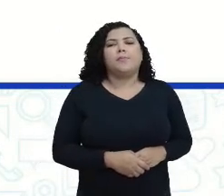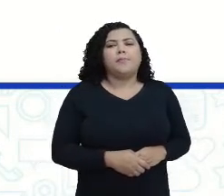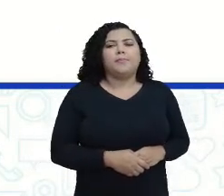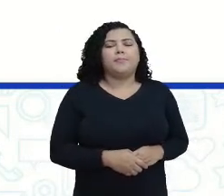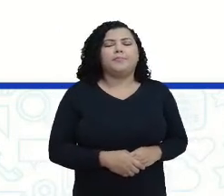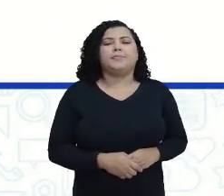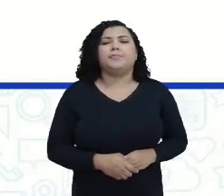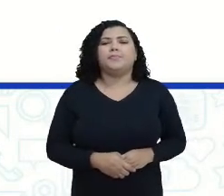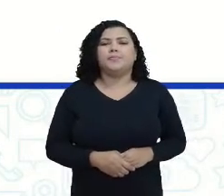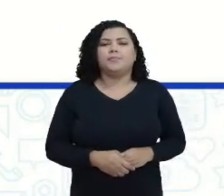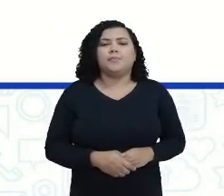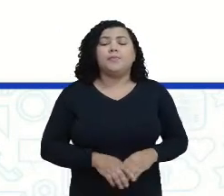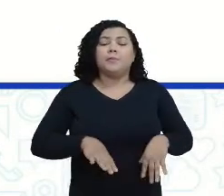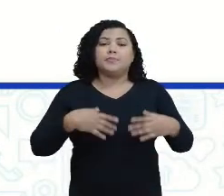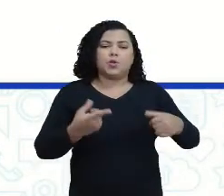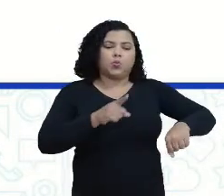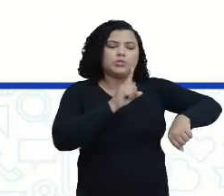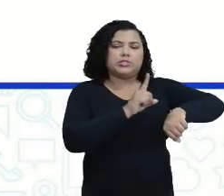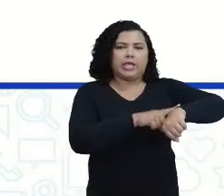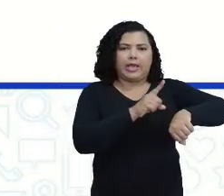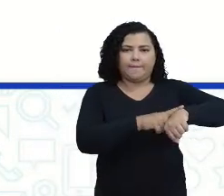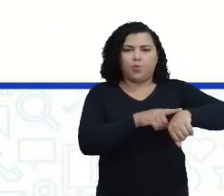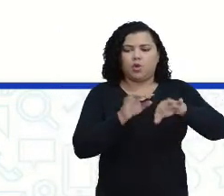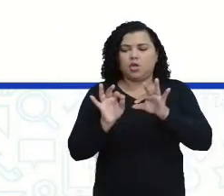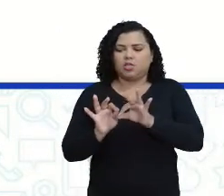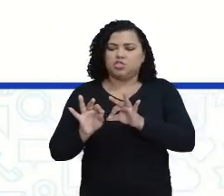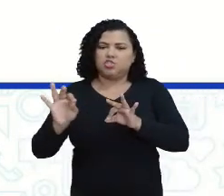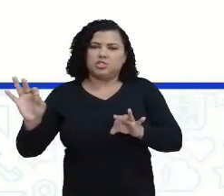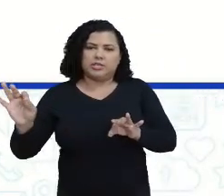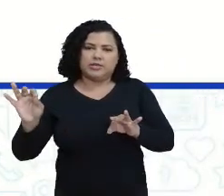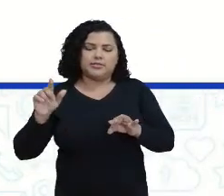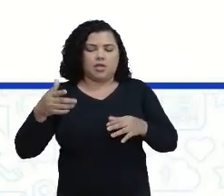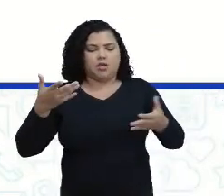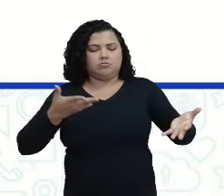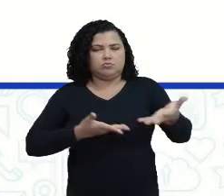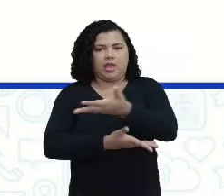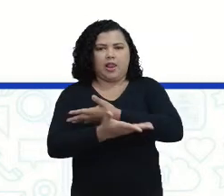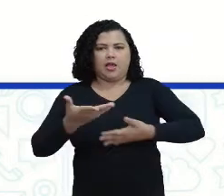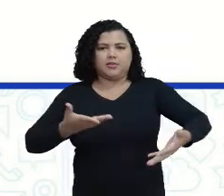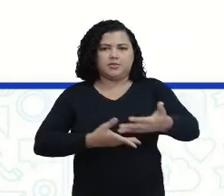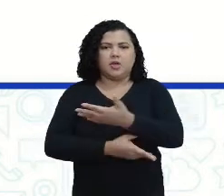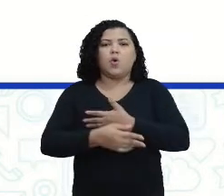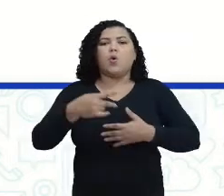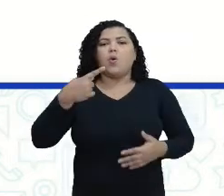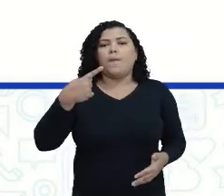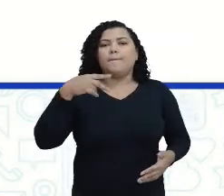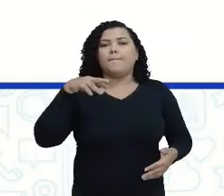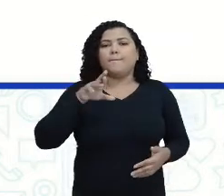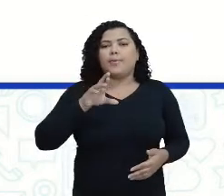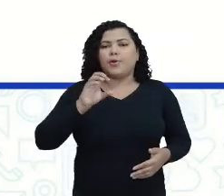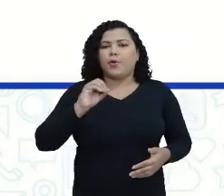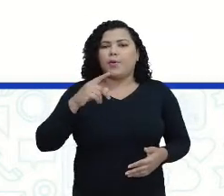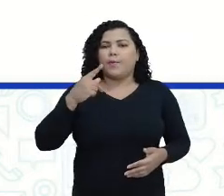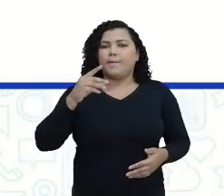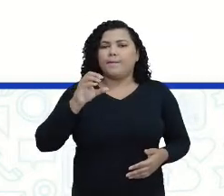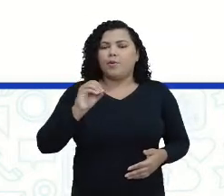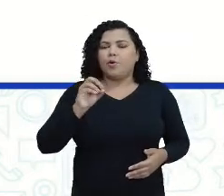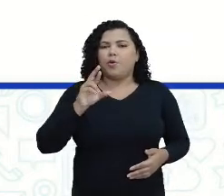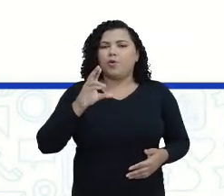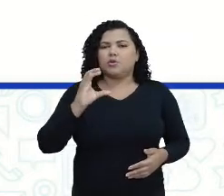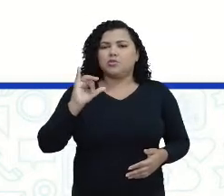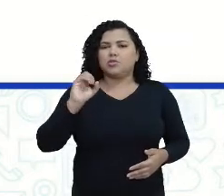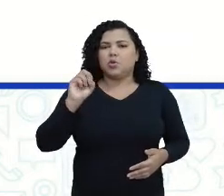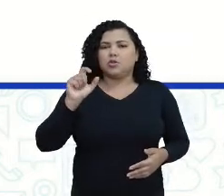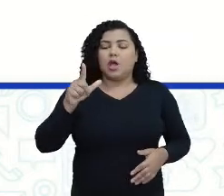entre tempo e distância são de grandezas diretamente proporcionais, tá certo? Quanto mais tempo, mais distância, quanto